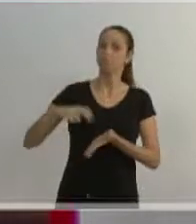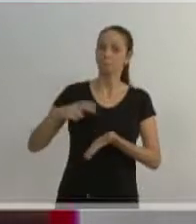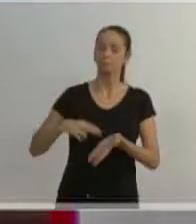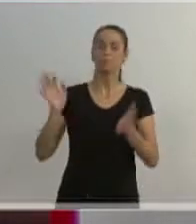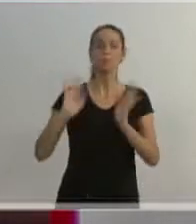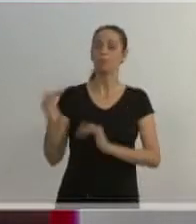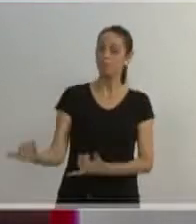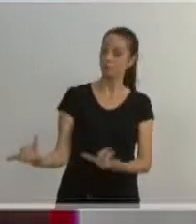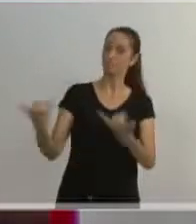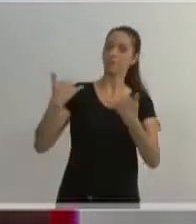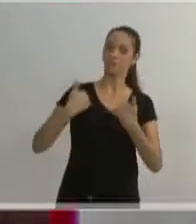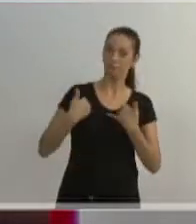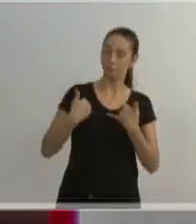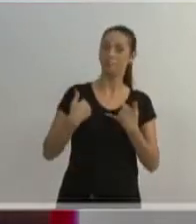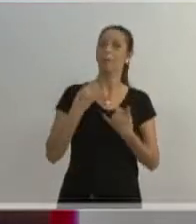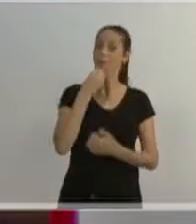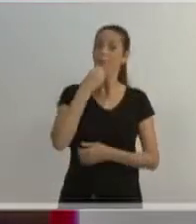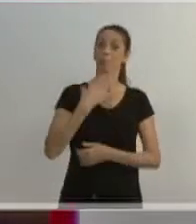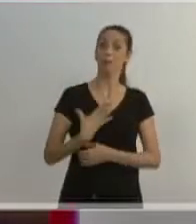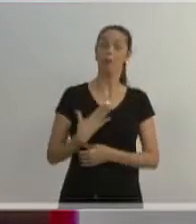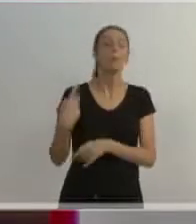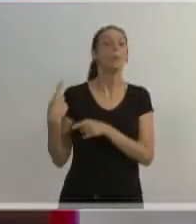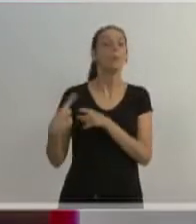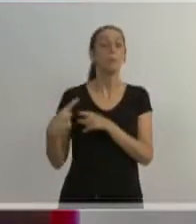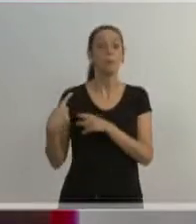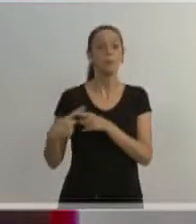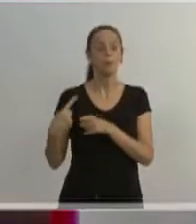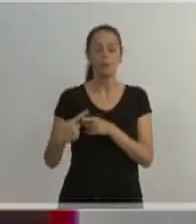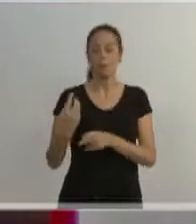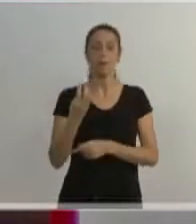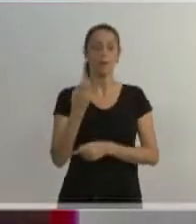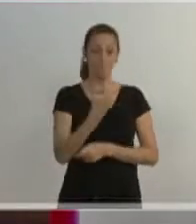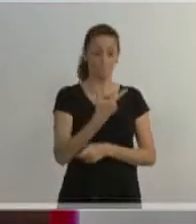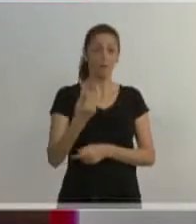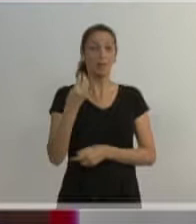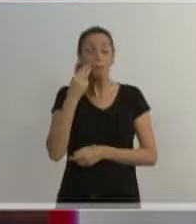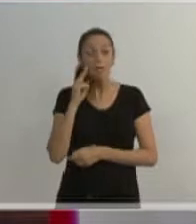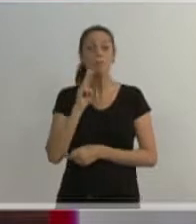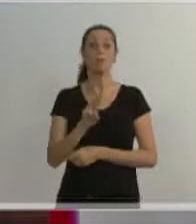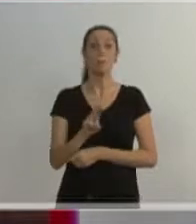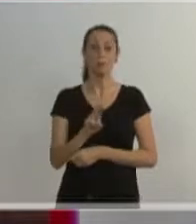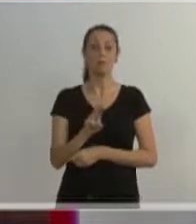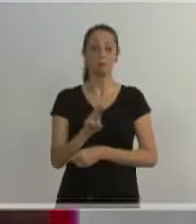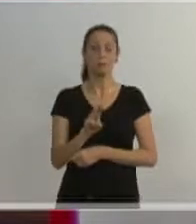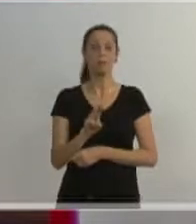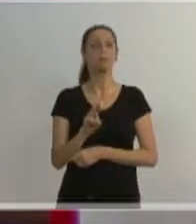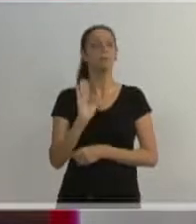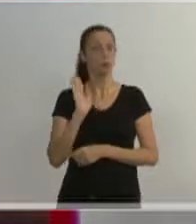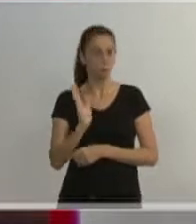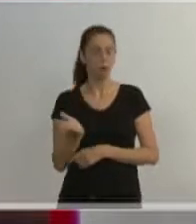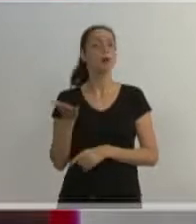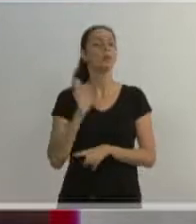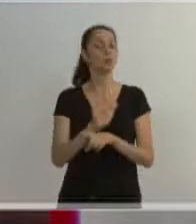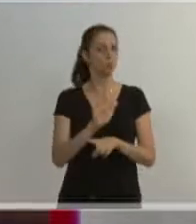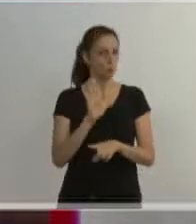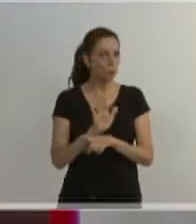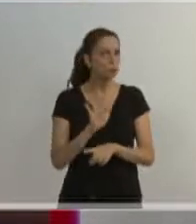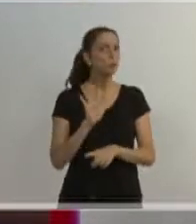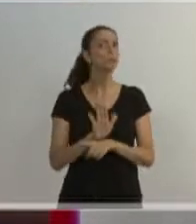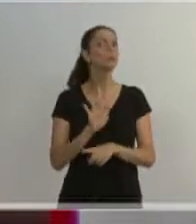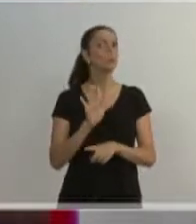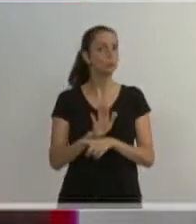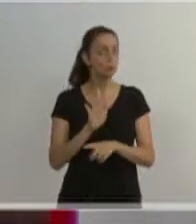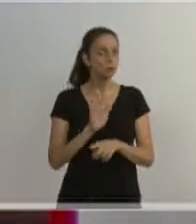notícia porque esses 20 milhões a princípio o